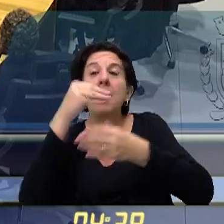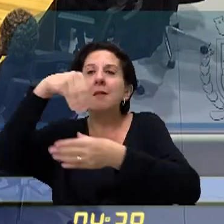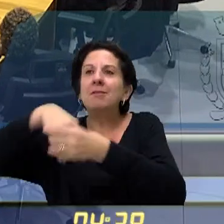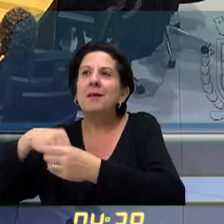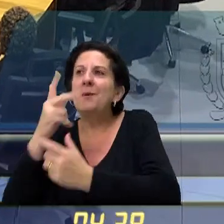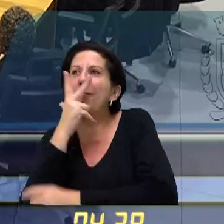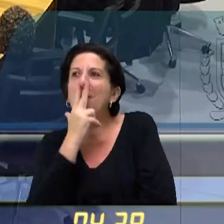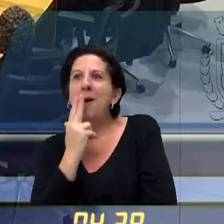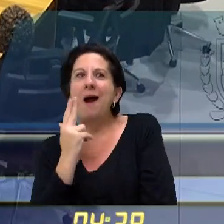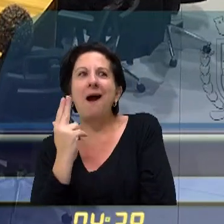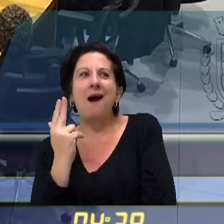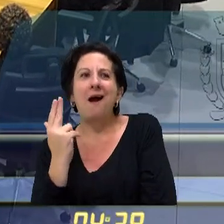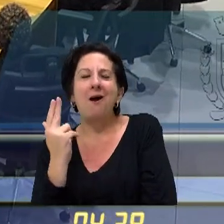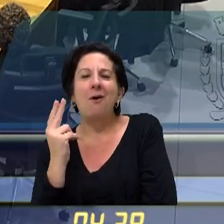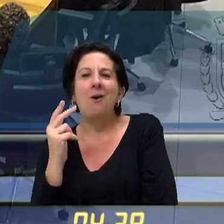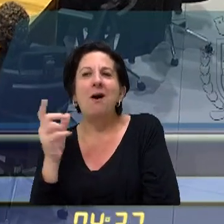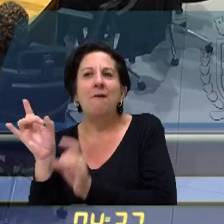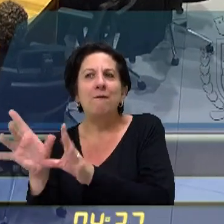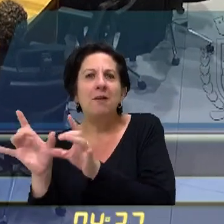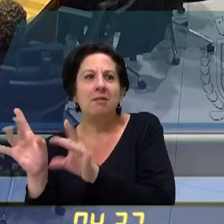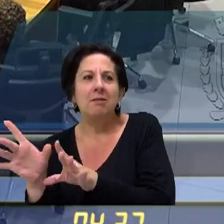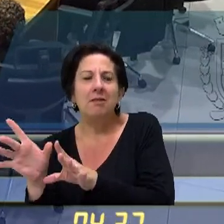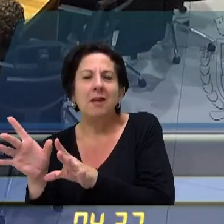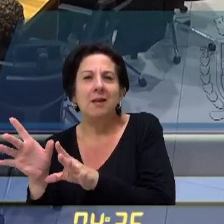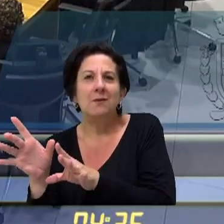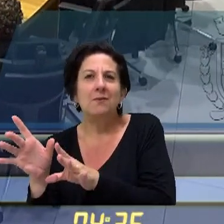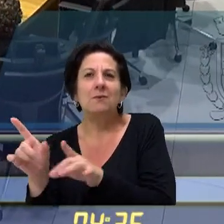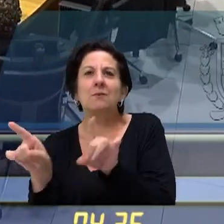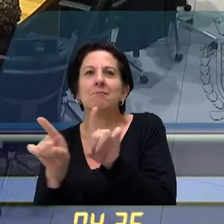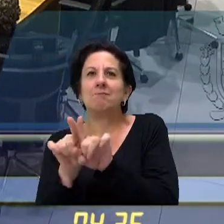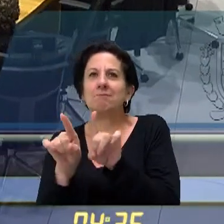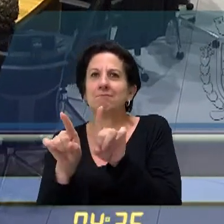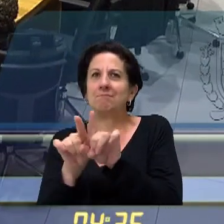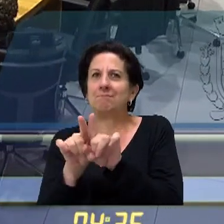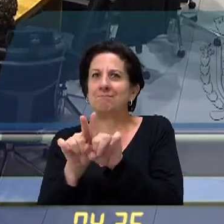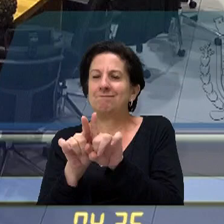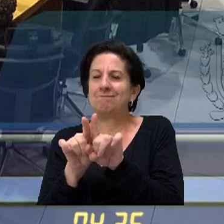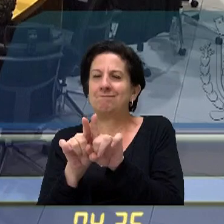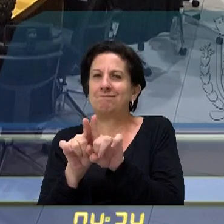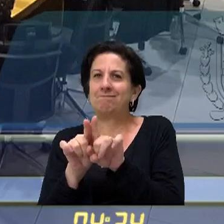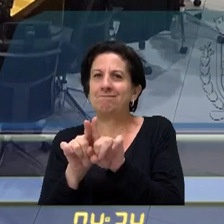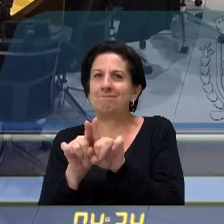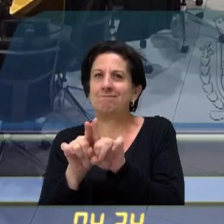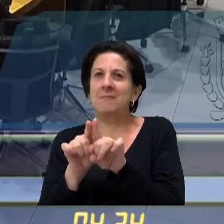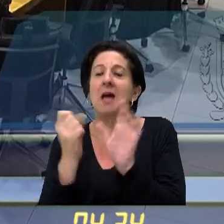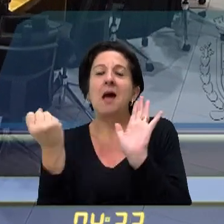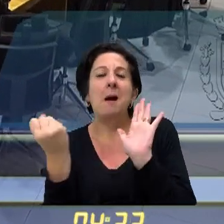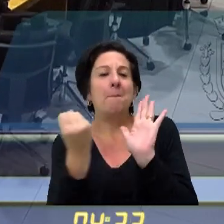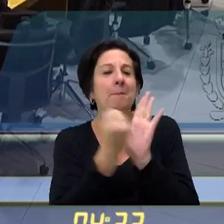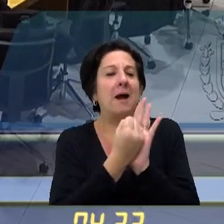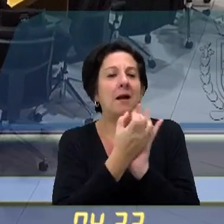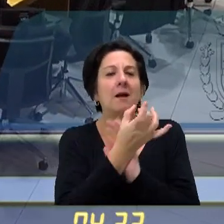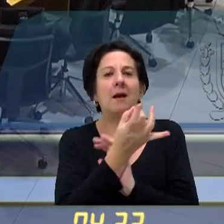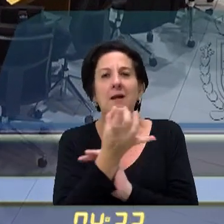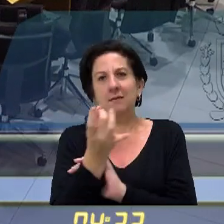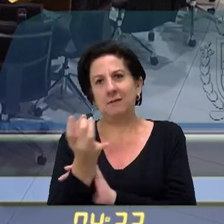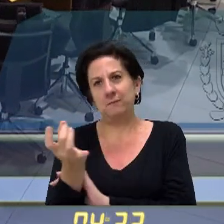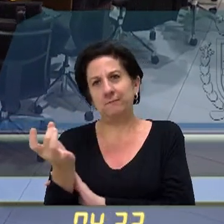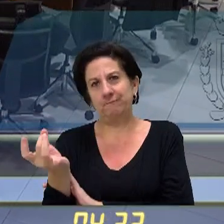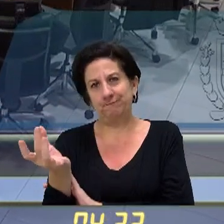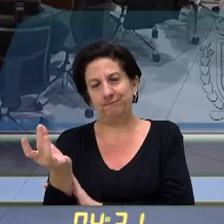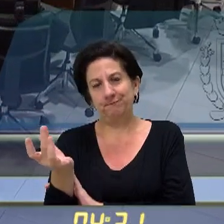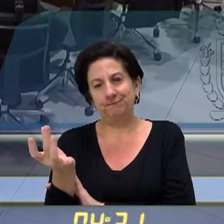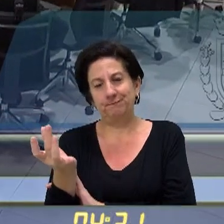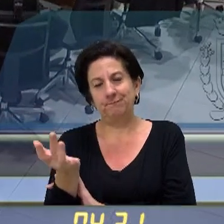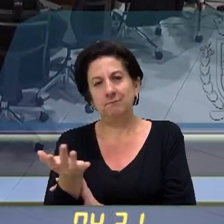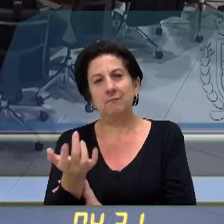está o meu, o seu, do vereador Ari, do vereador Gerson? Queira ou não queira, é a marca de cada um.